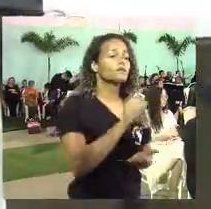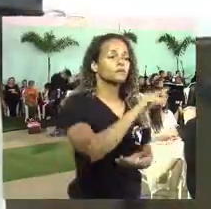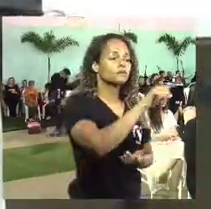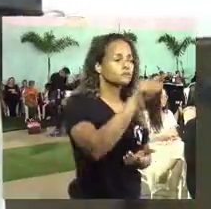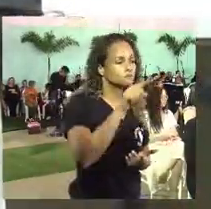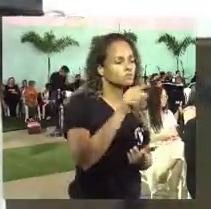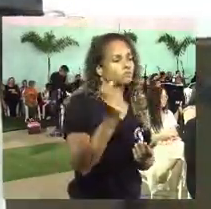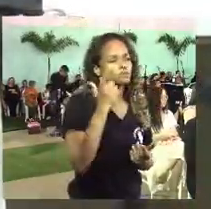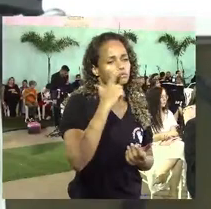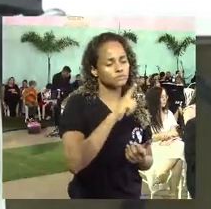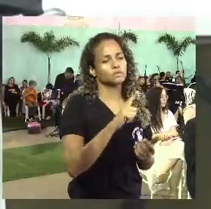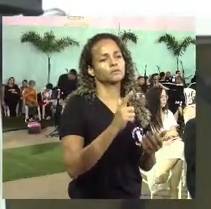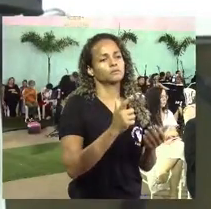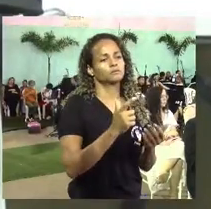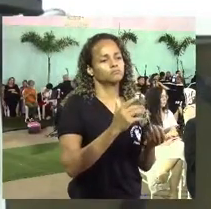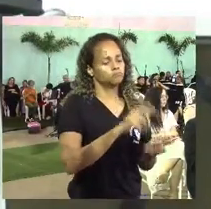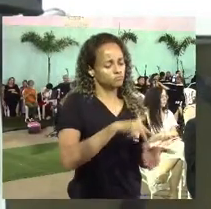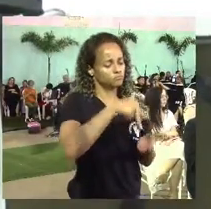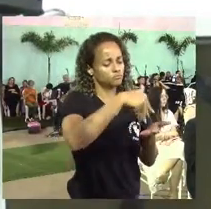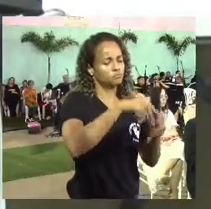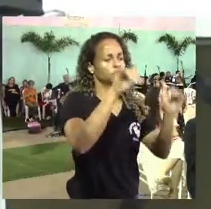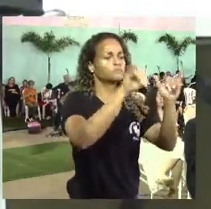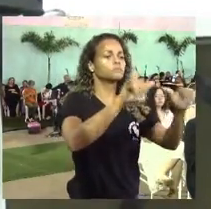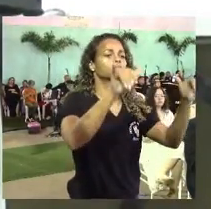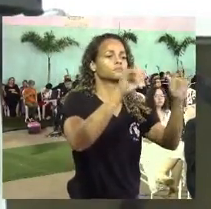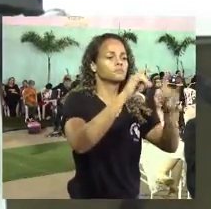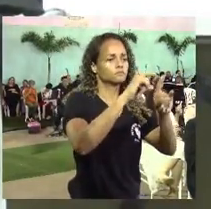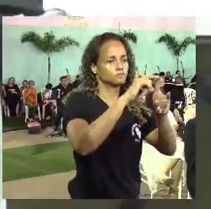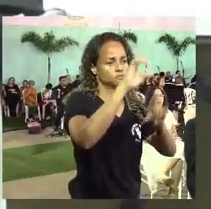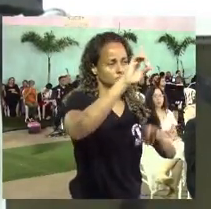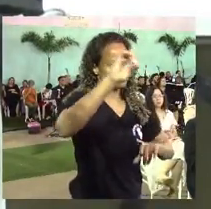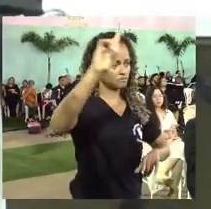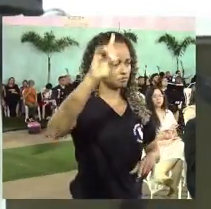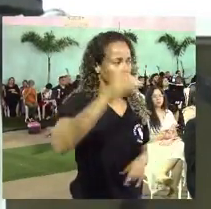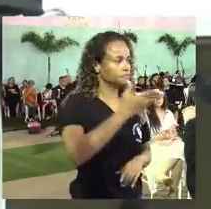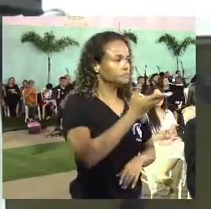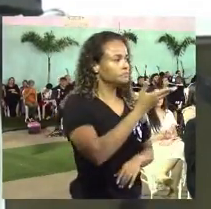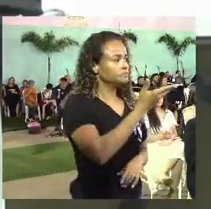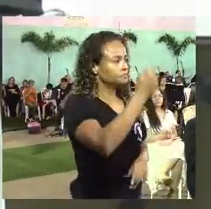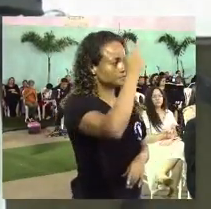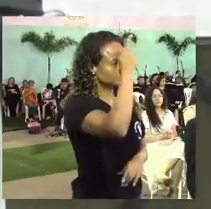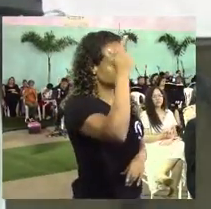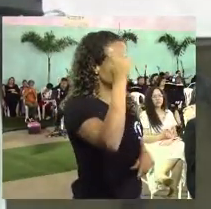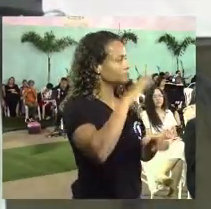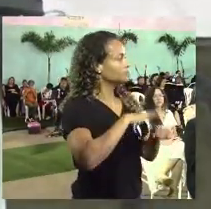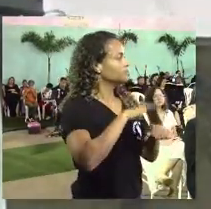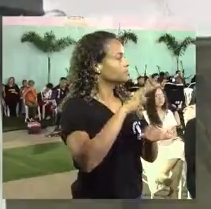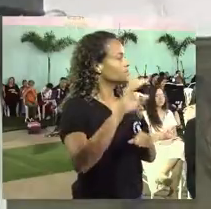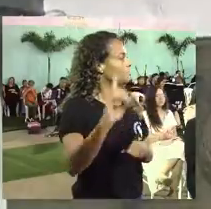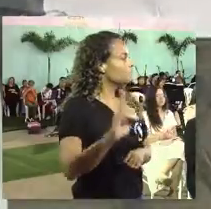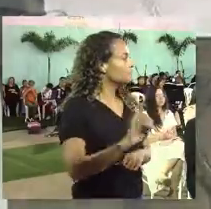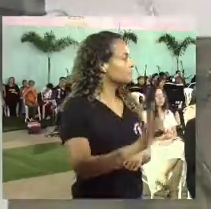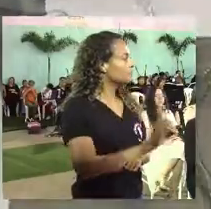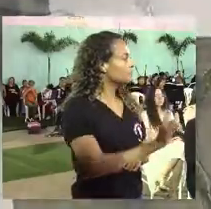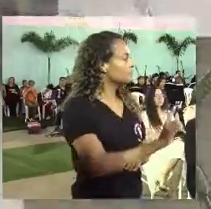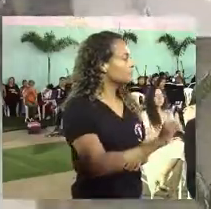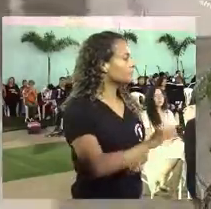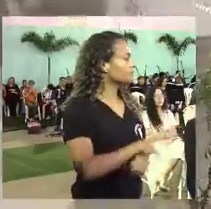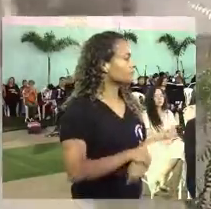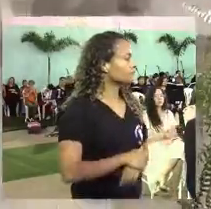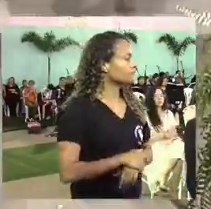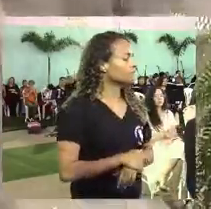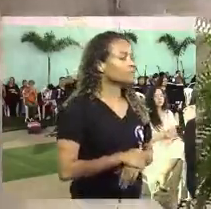a mensagem da cruz a mensagem do sangue de Jesus olha a alma chegando lá olha mais peixinho chegando nós